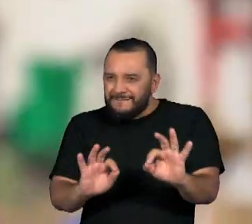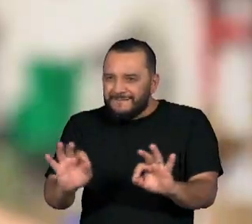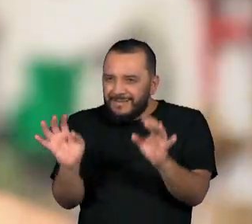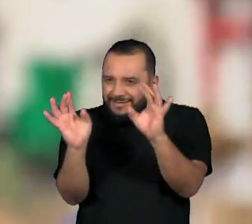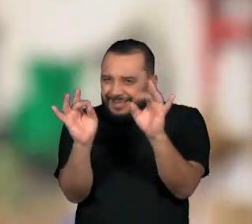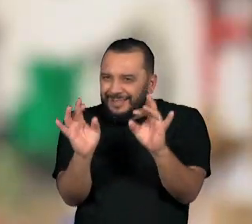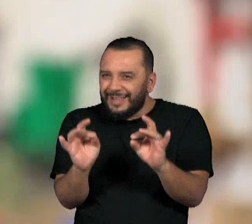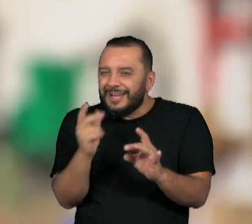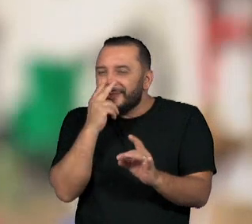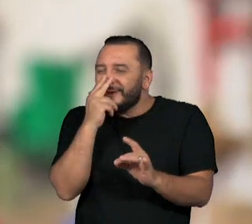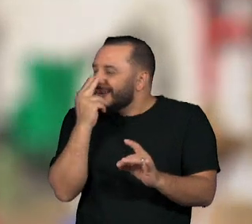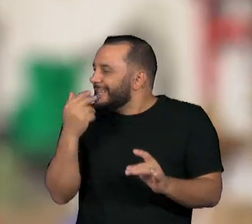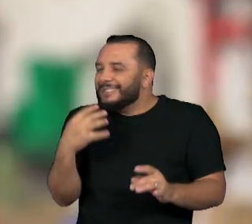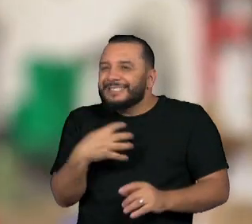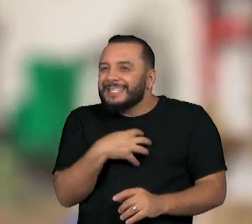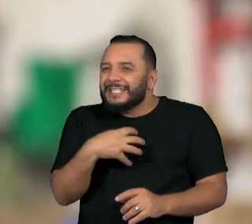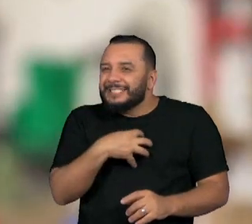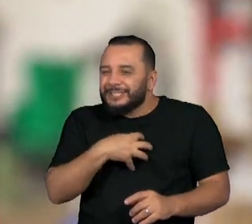aquele sentimento.